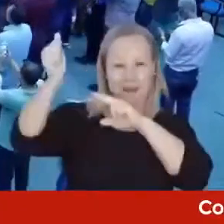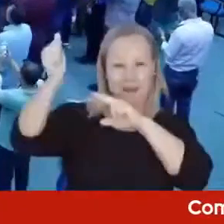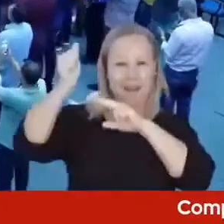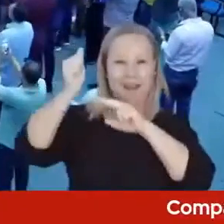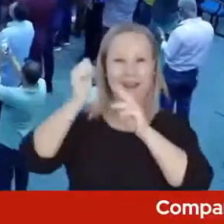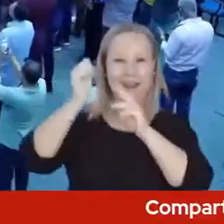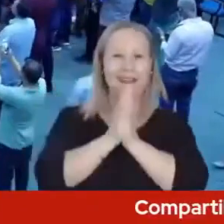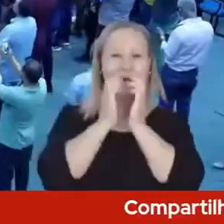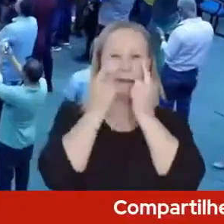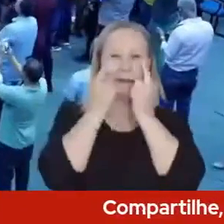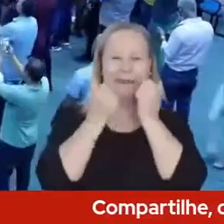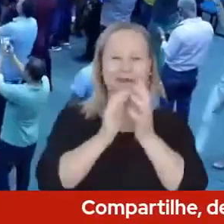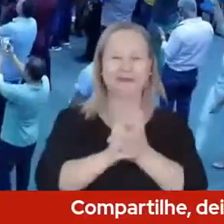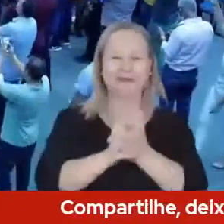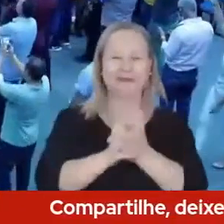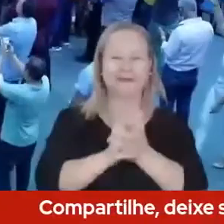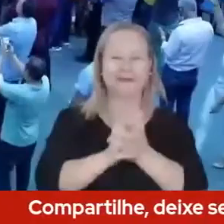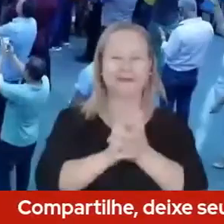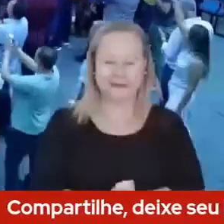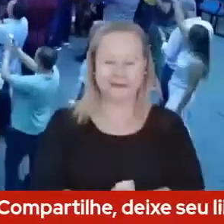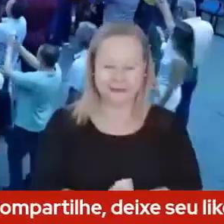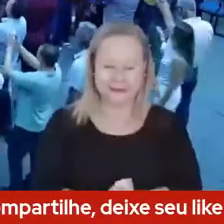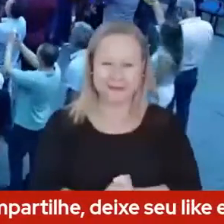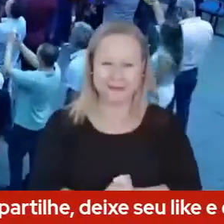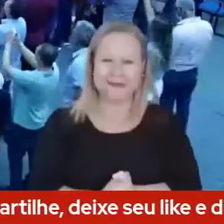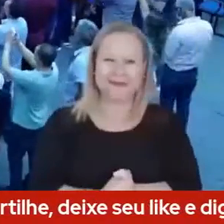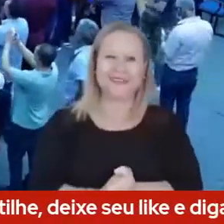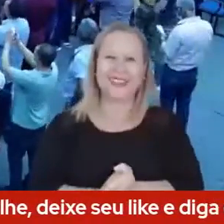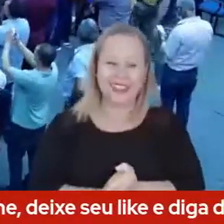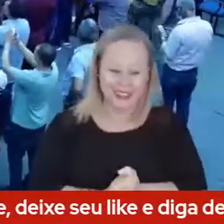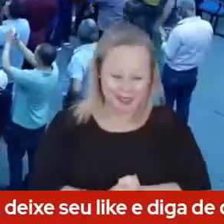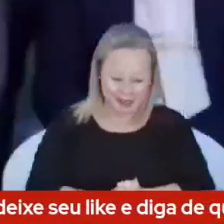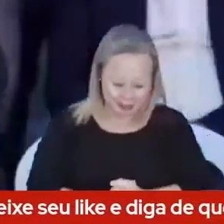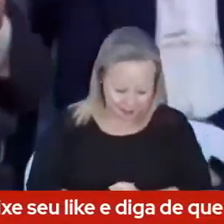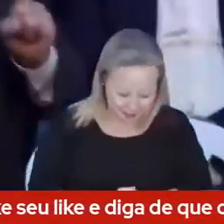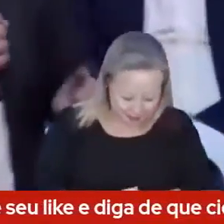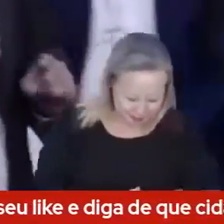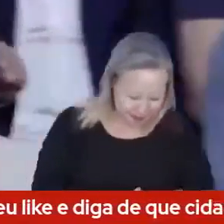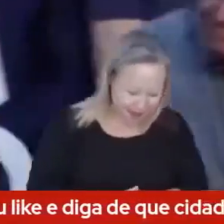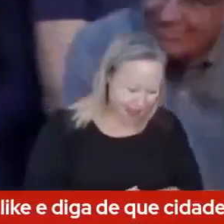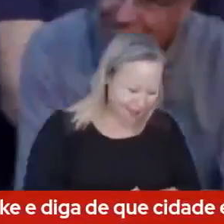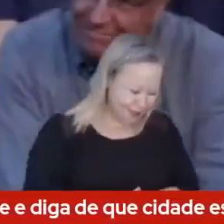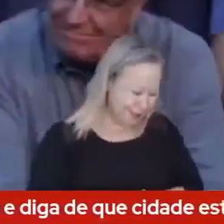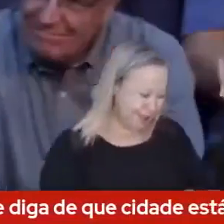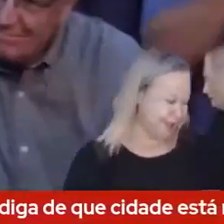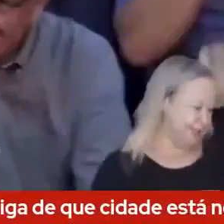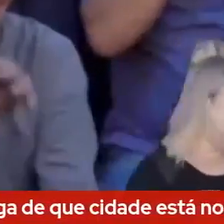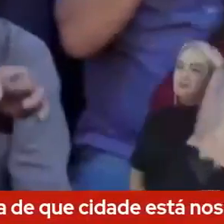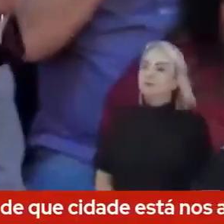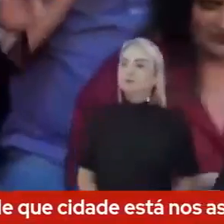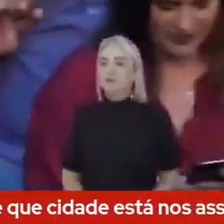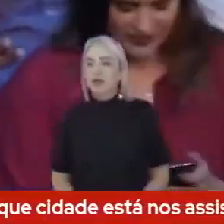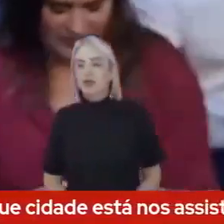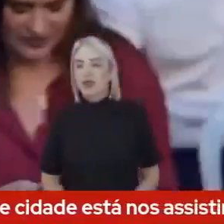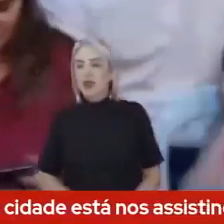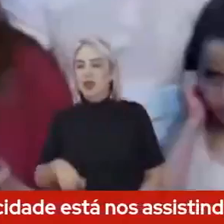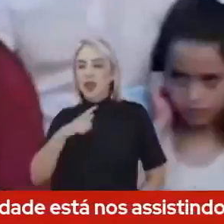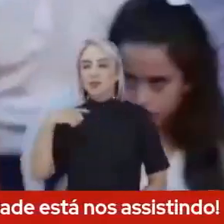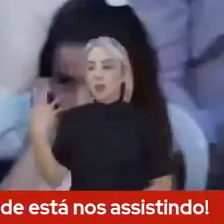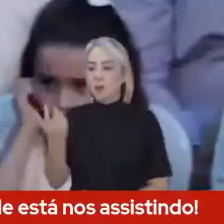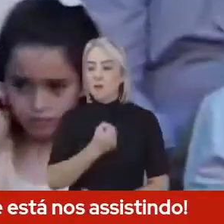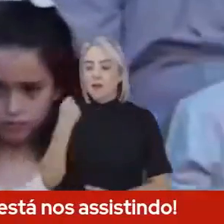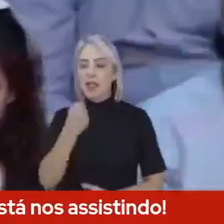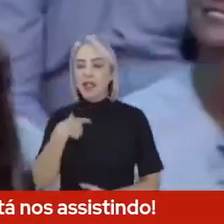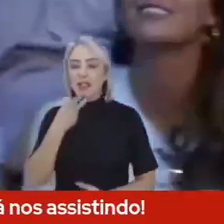para a gente provar uma coisa. Nós vamos provar para a gente ganhar, para a gente dizer alto e bom